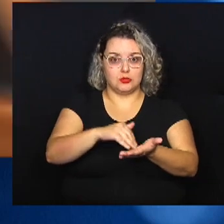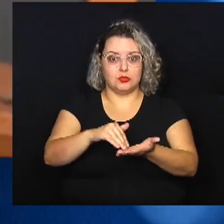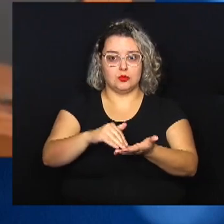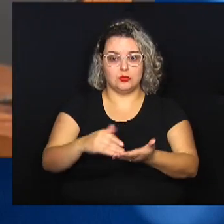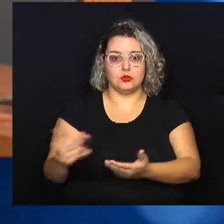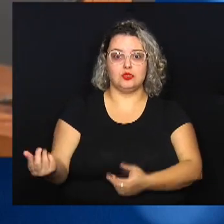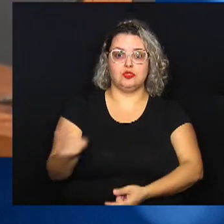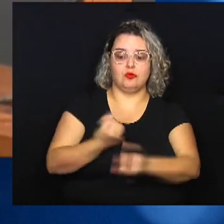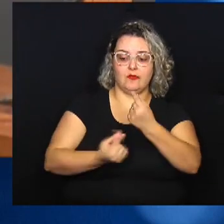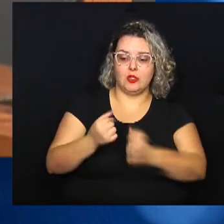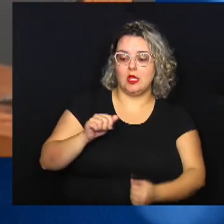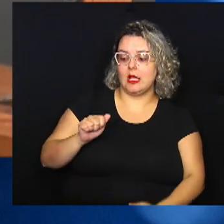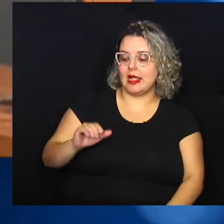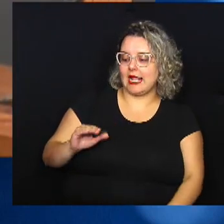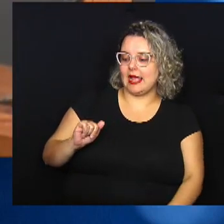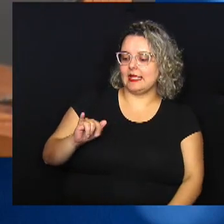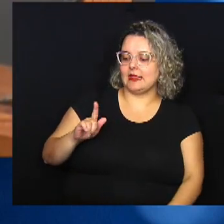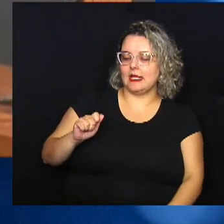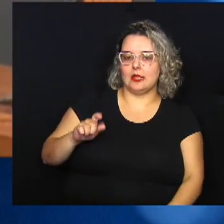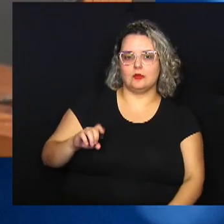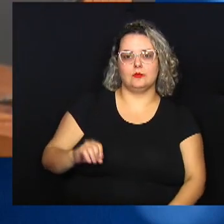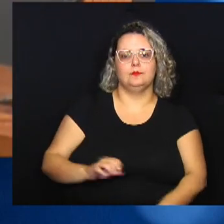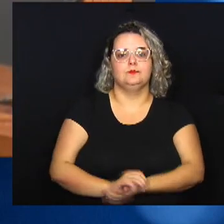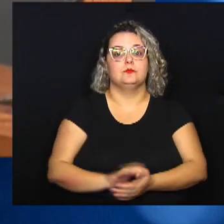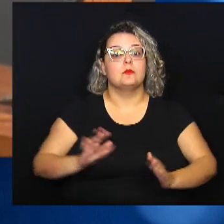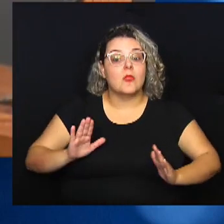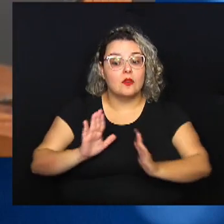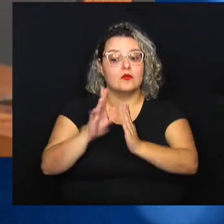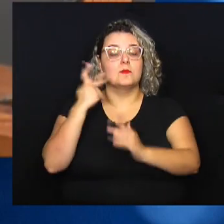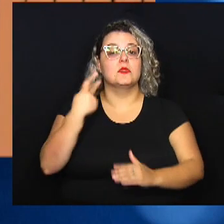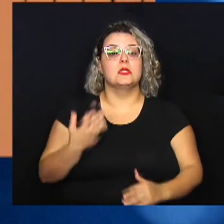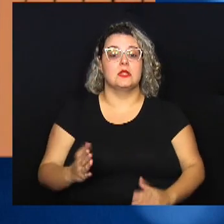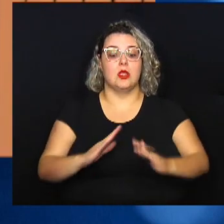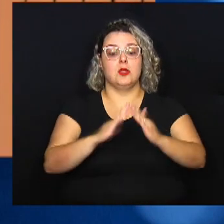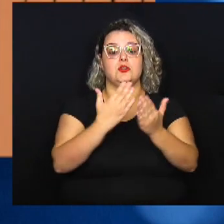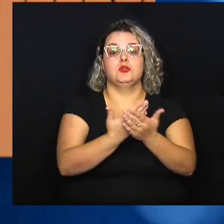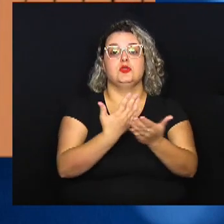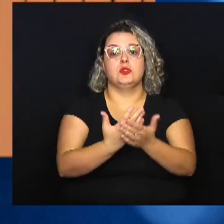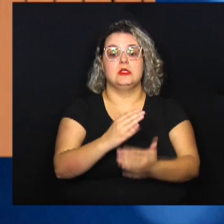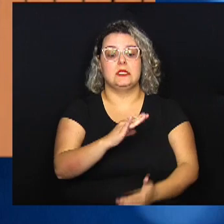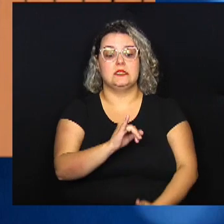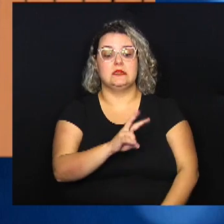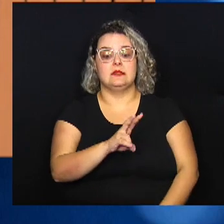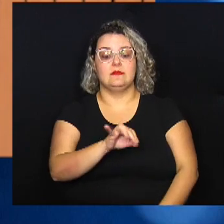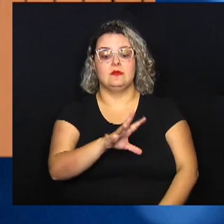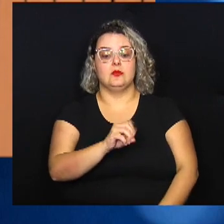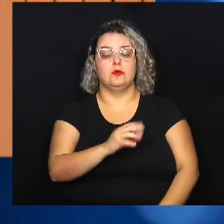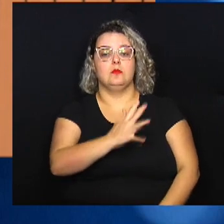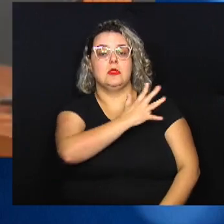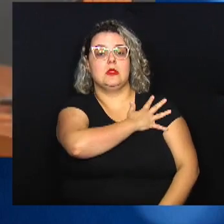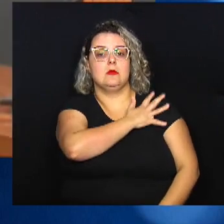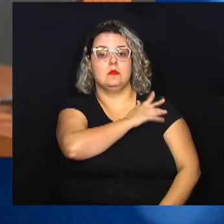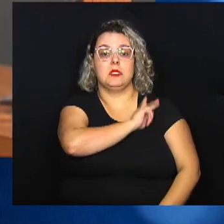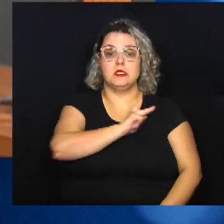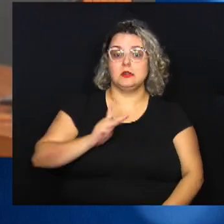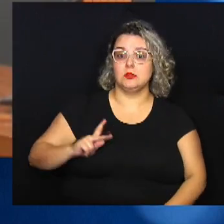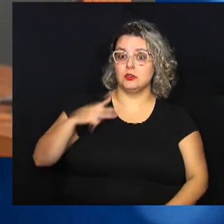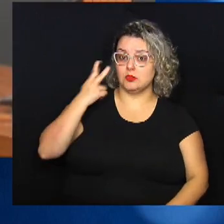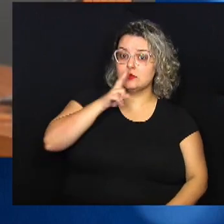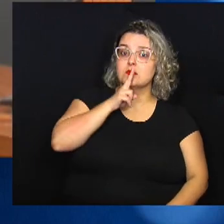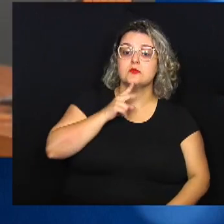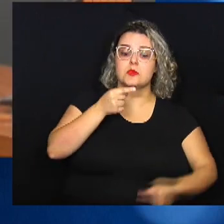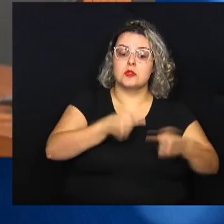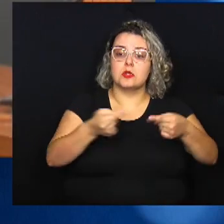Caiado. Frente Parlamentar sobre a implantação da Escola Cívico-Militar, presidida pelo vereador Nelson Osseri, debate